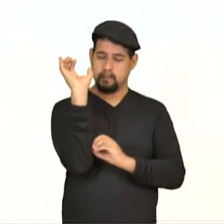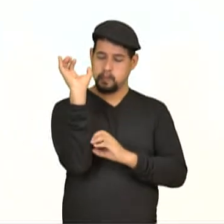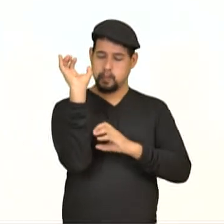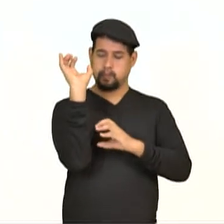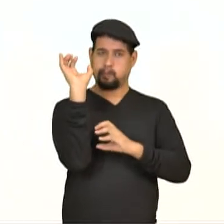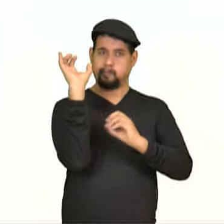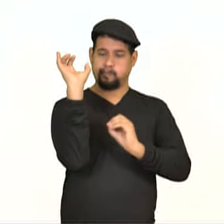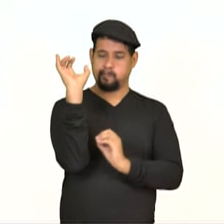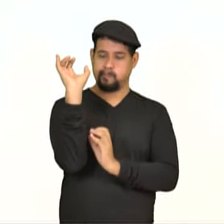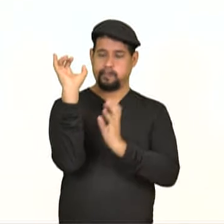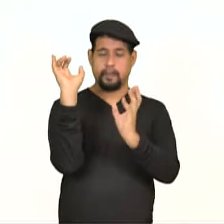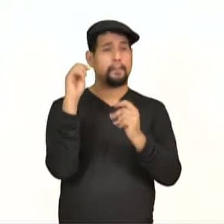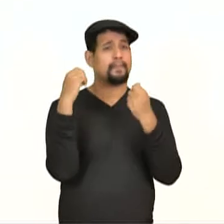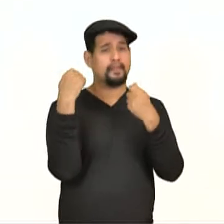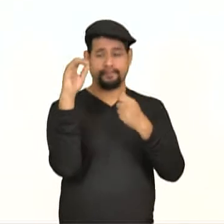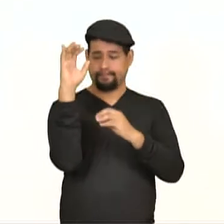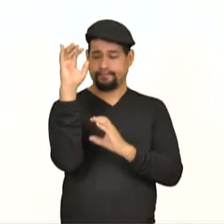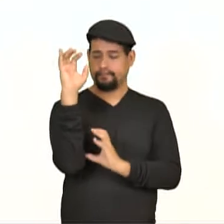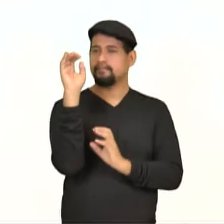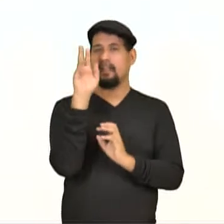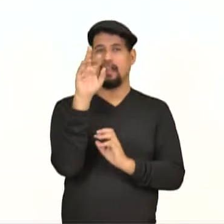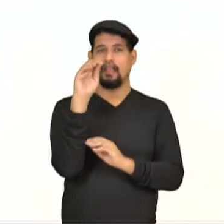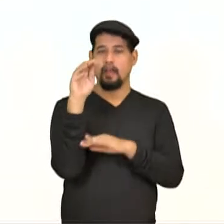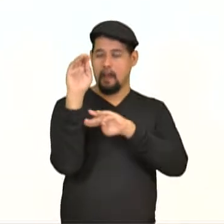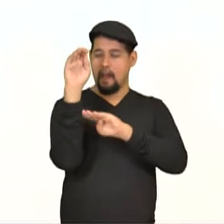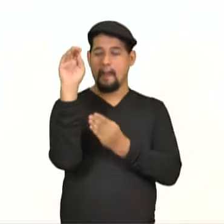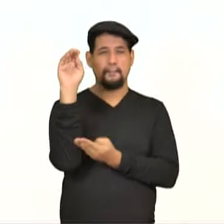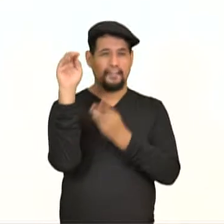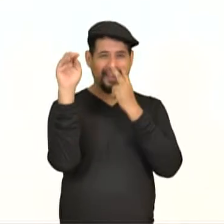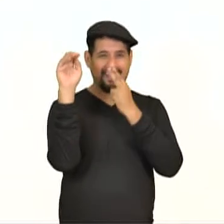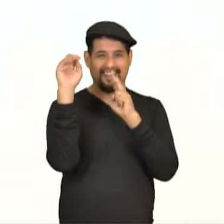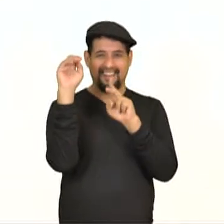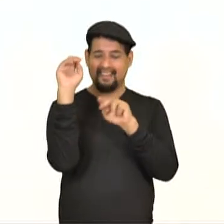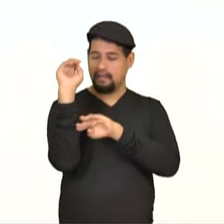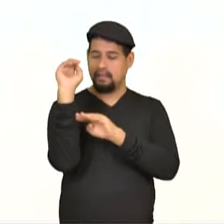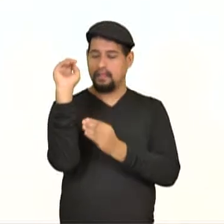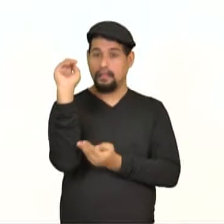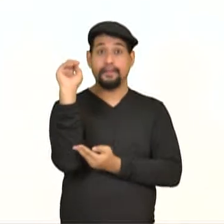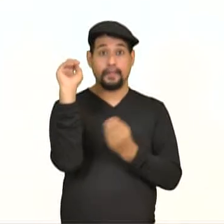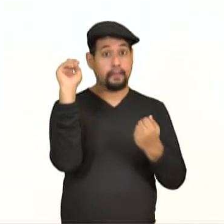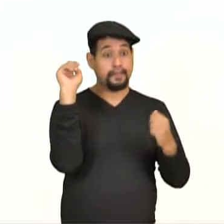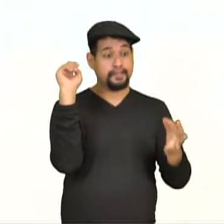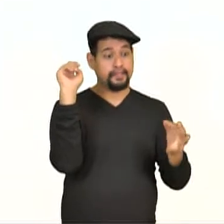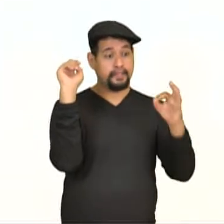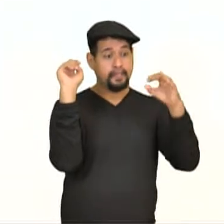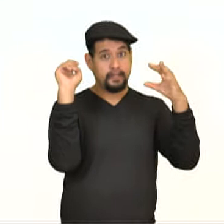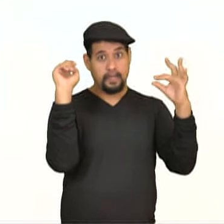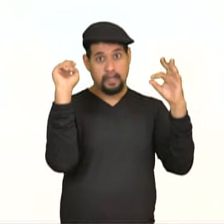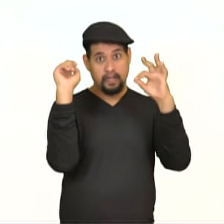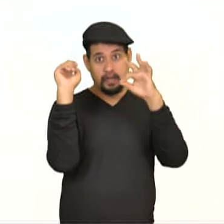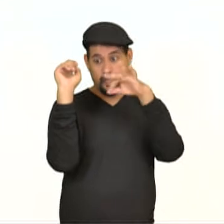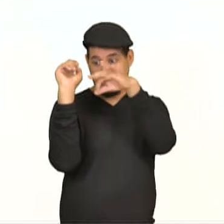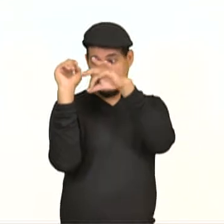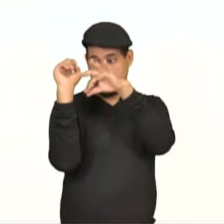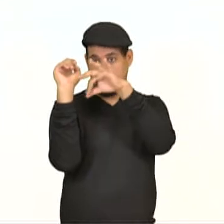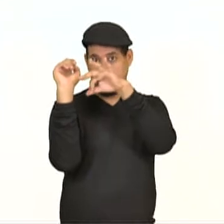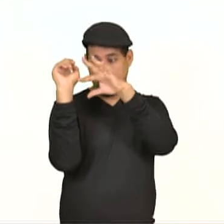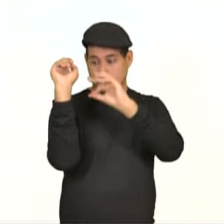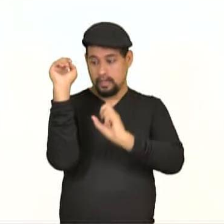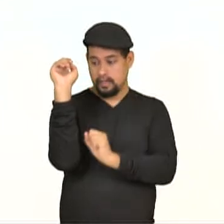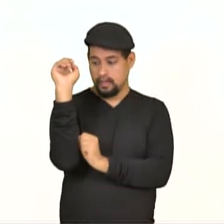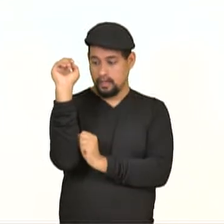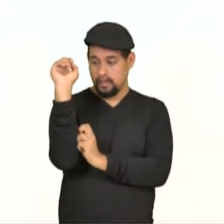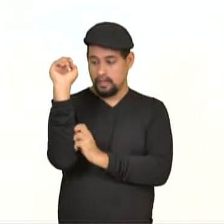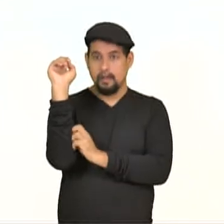da planta, precisa receber os grãos de pólen, que é a parte masculina, que é produzida ali no 4,